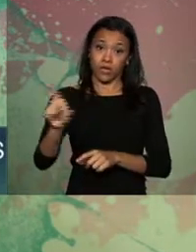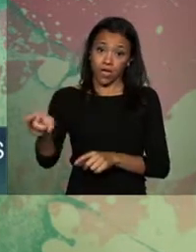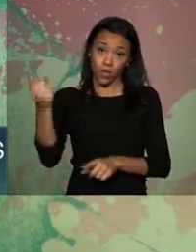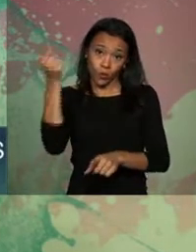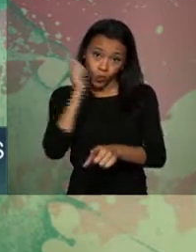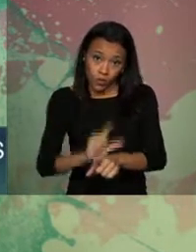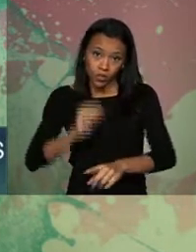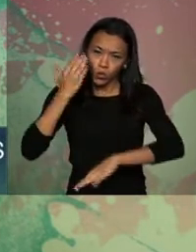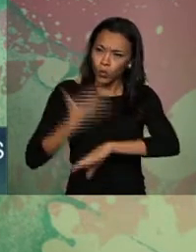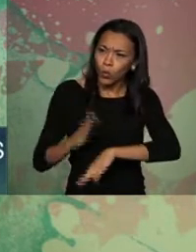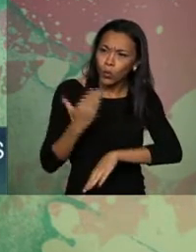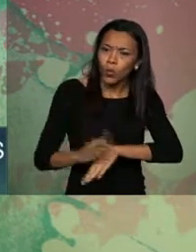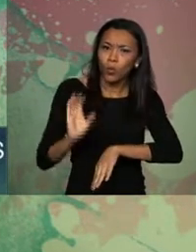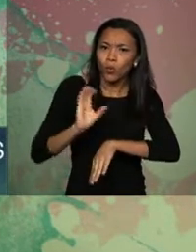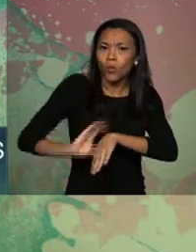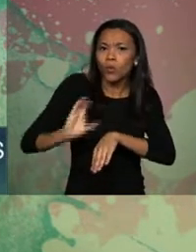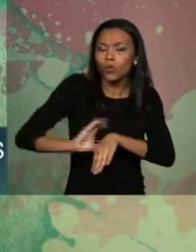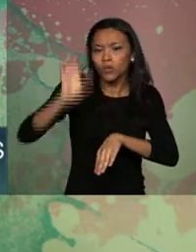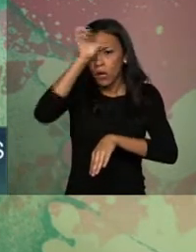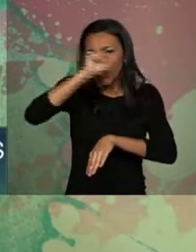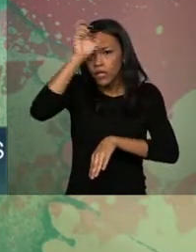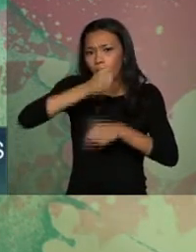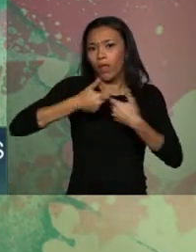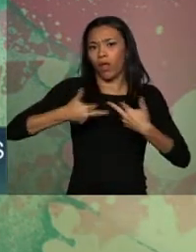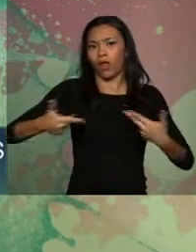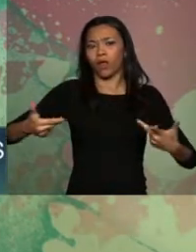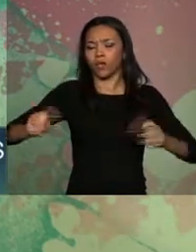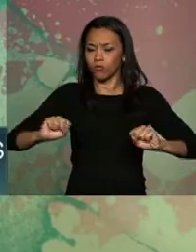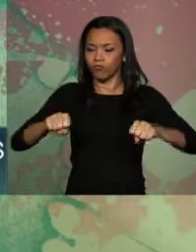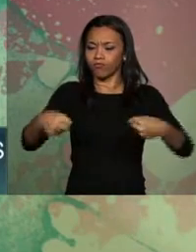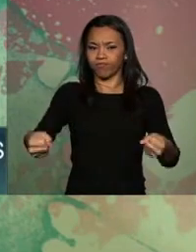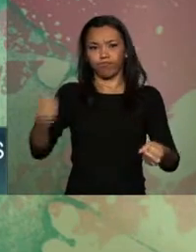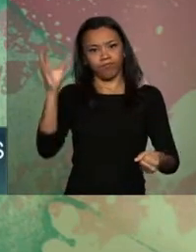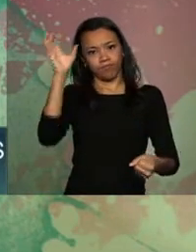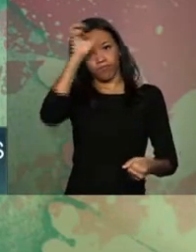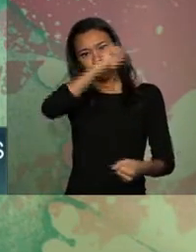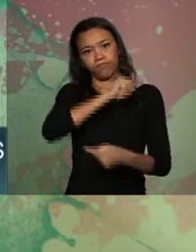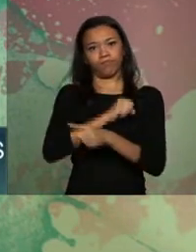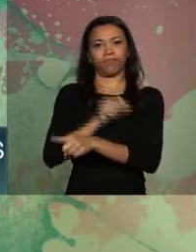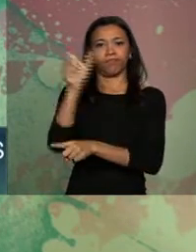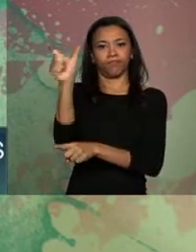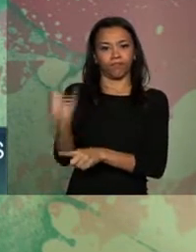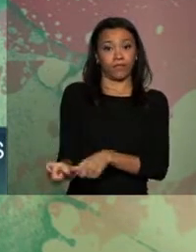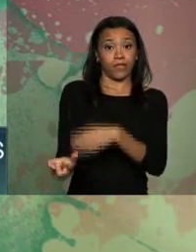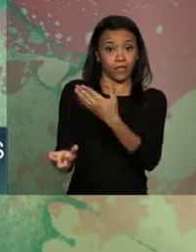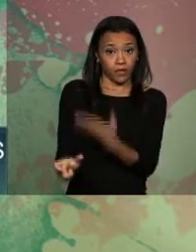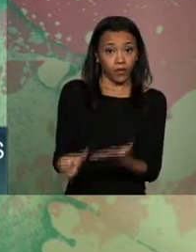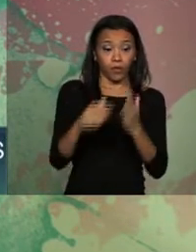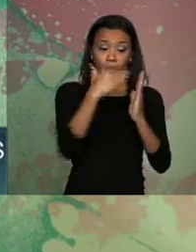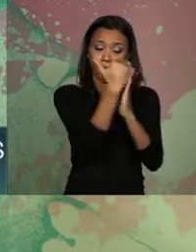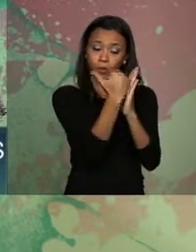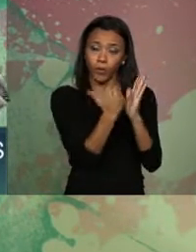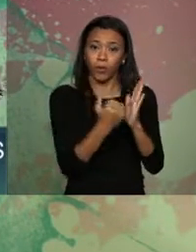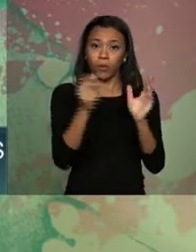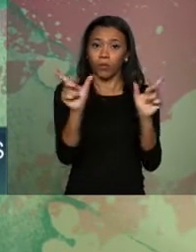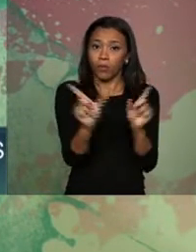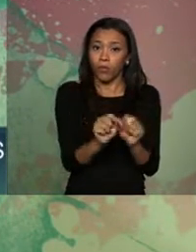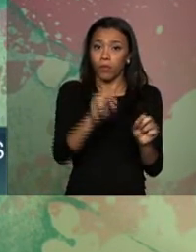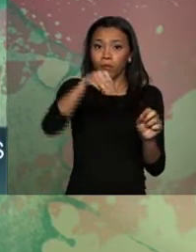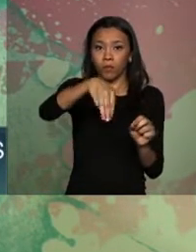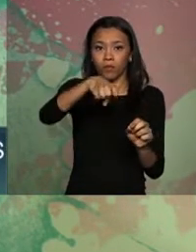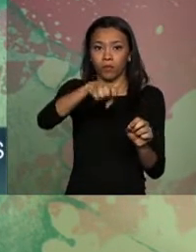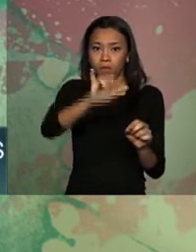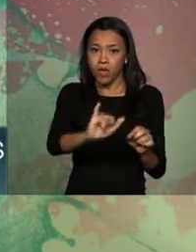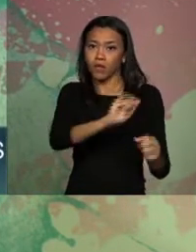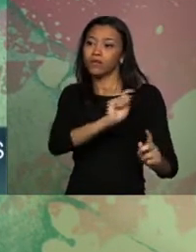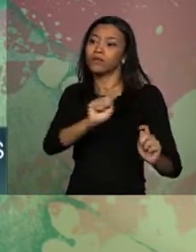E o MEI foi para ela uma oportunidade, a oportunidade de formalizar